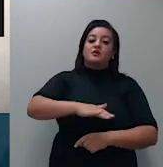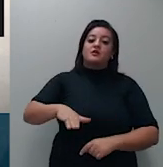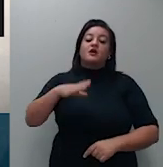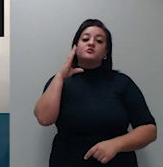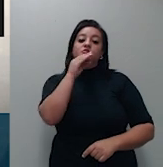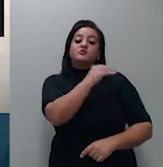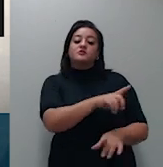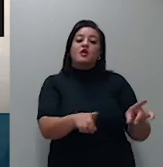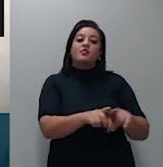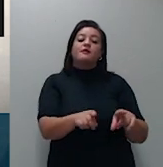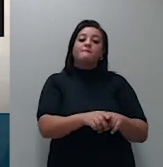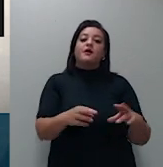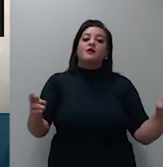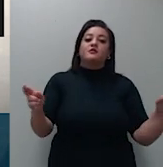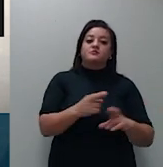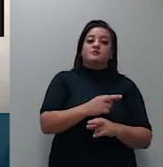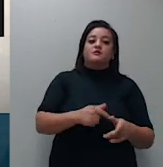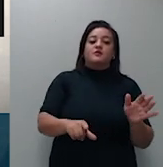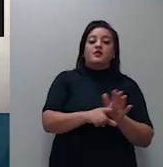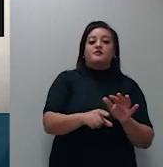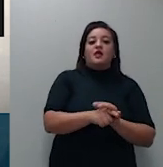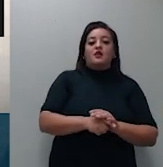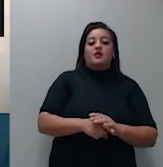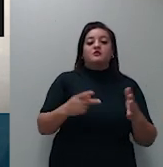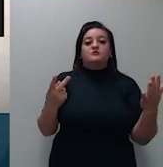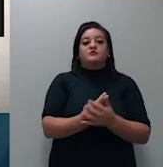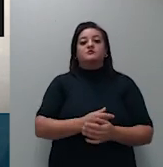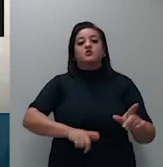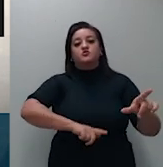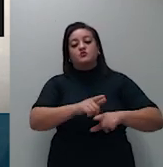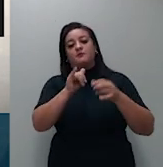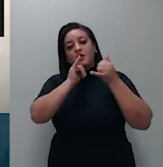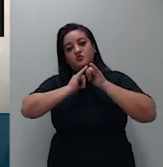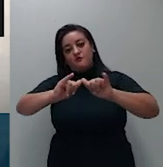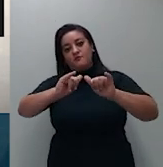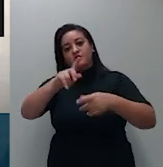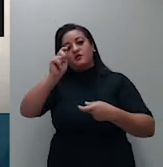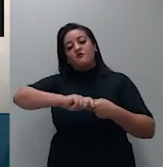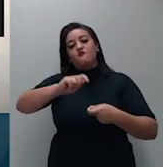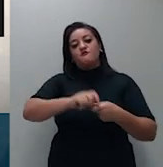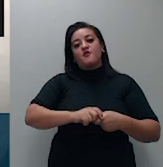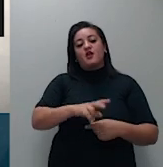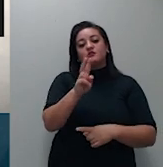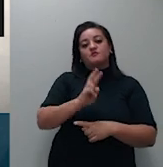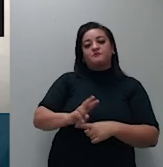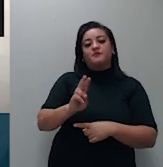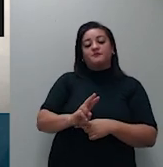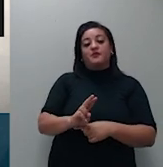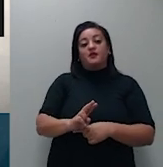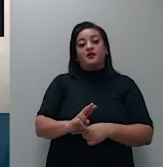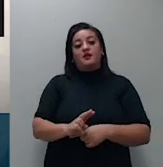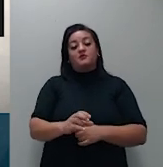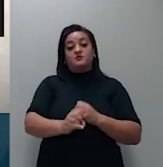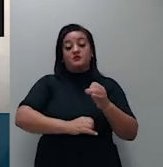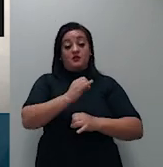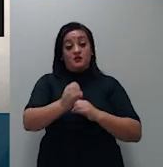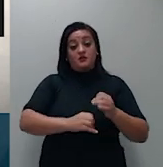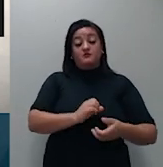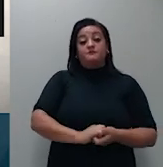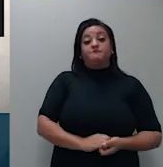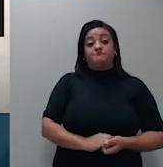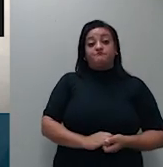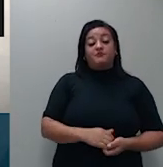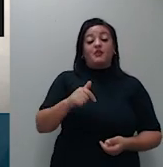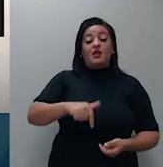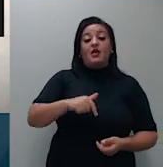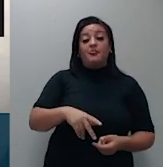detrimento da Lei regente do serviço de informação prestada pelo provedor de internet nessa mesma linha